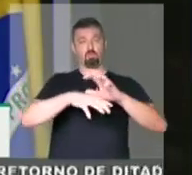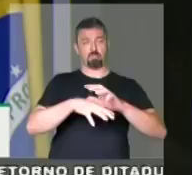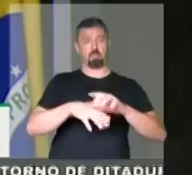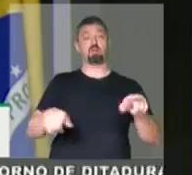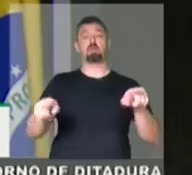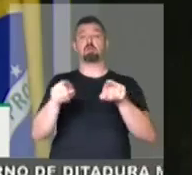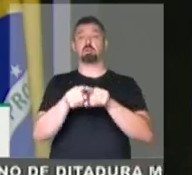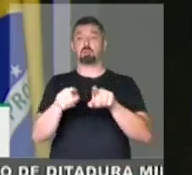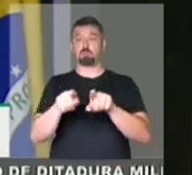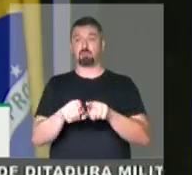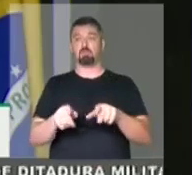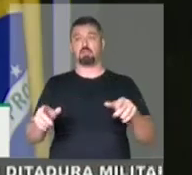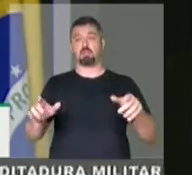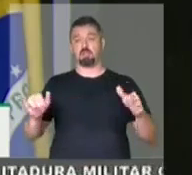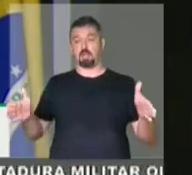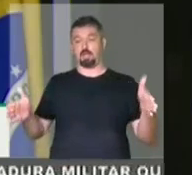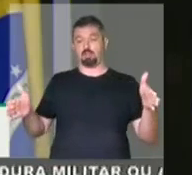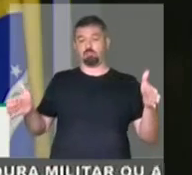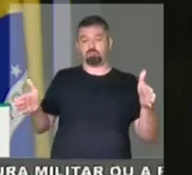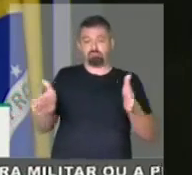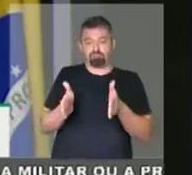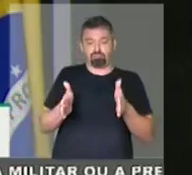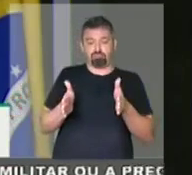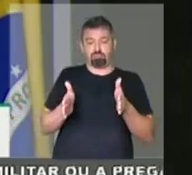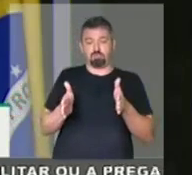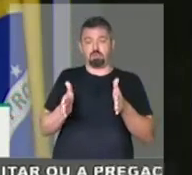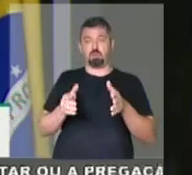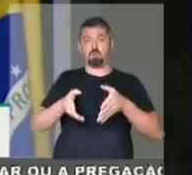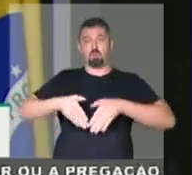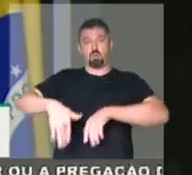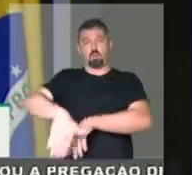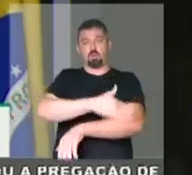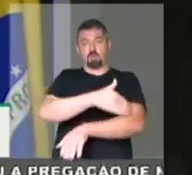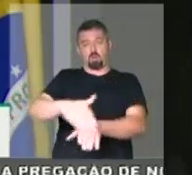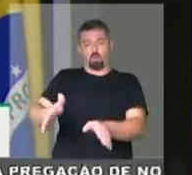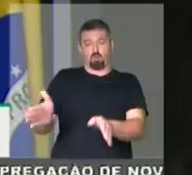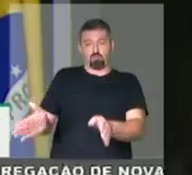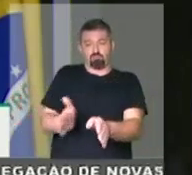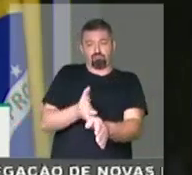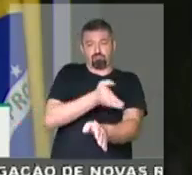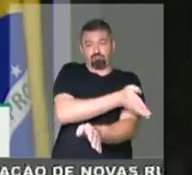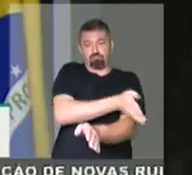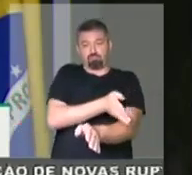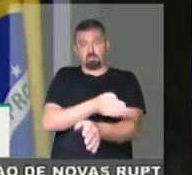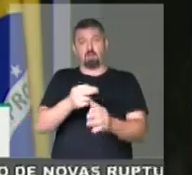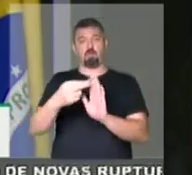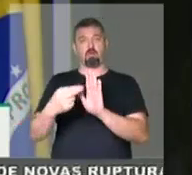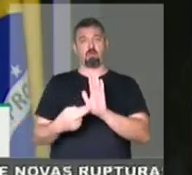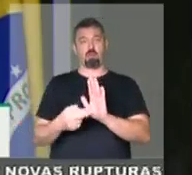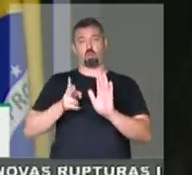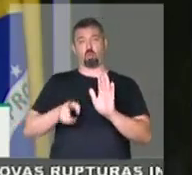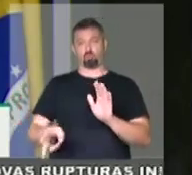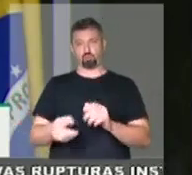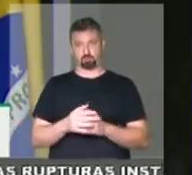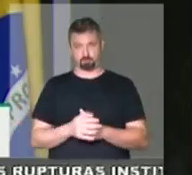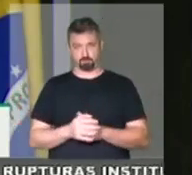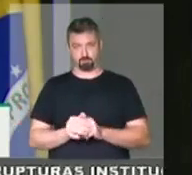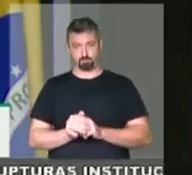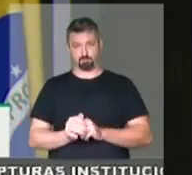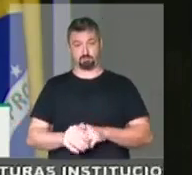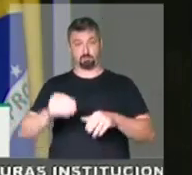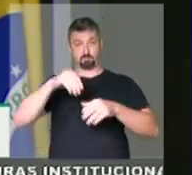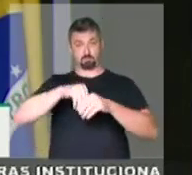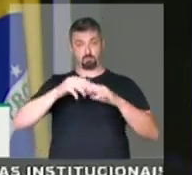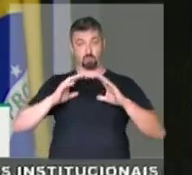ambiente através da redução das faixas não edificáveis, mantendo as regras para faixas de domínio.